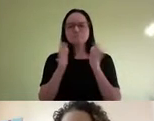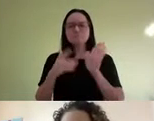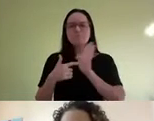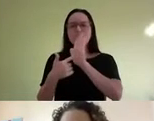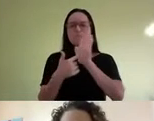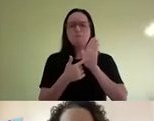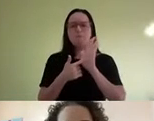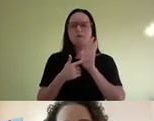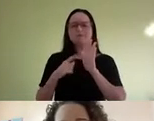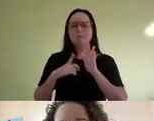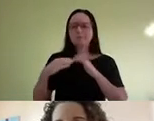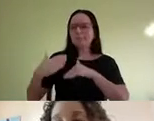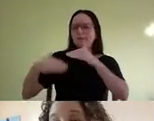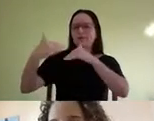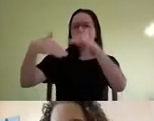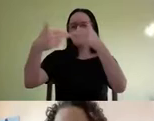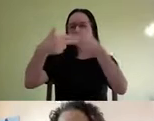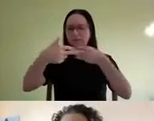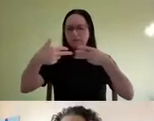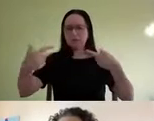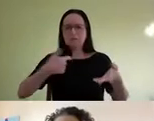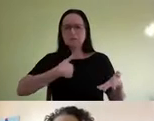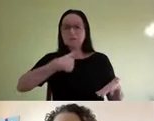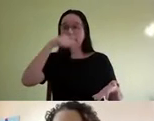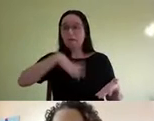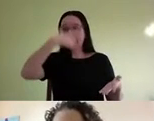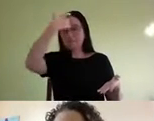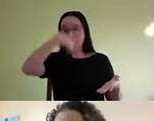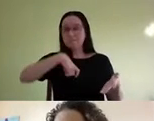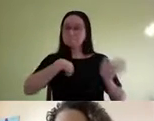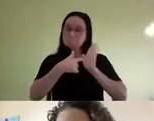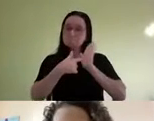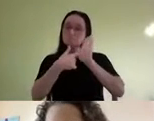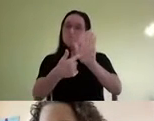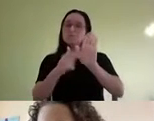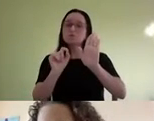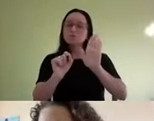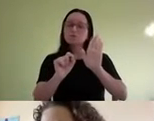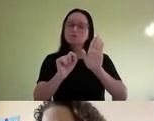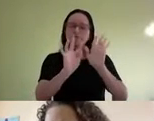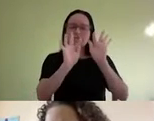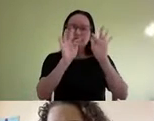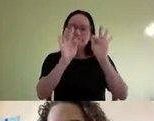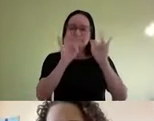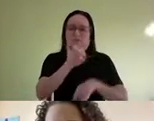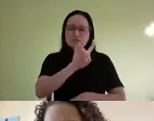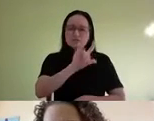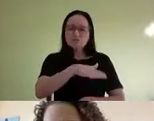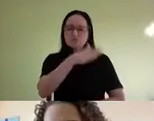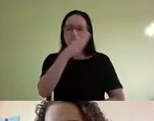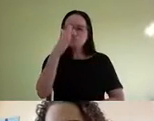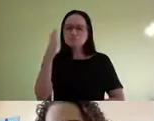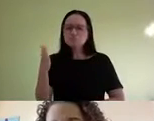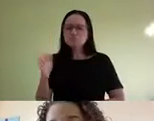carreira, vou falar do que, quem eu sou, mostrando que, no final do dia, a gente tem